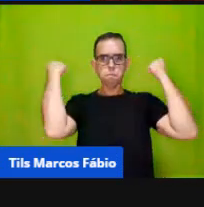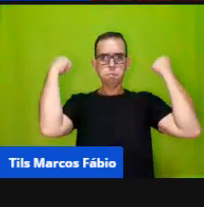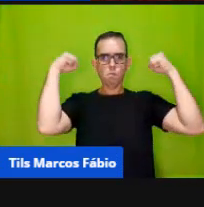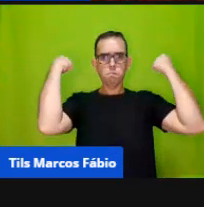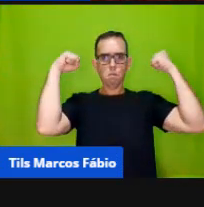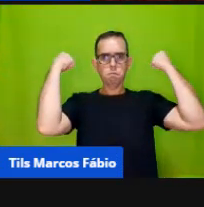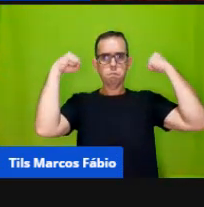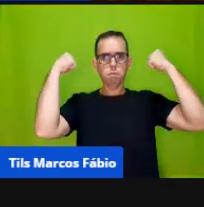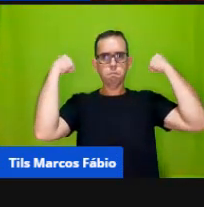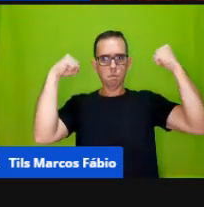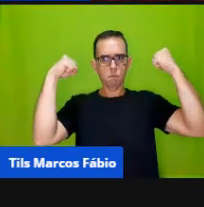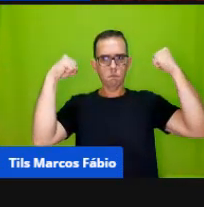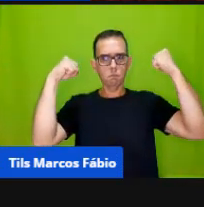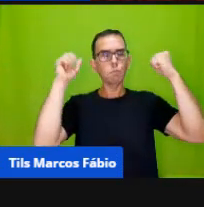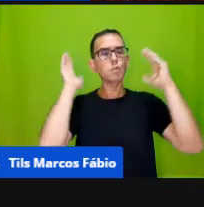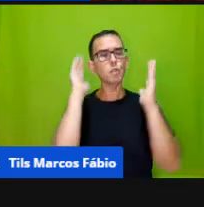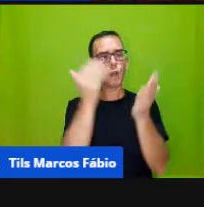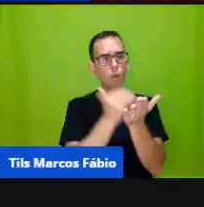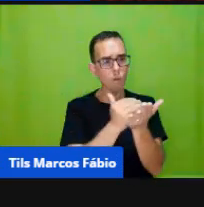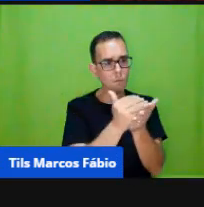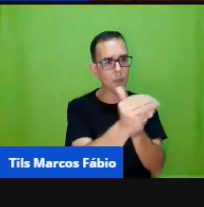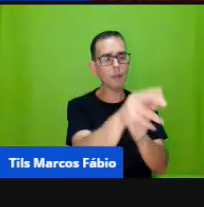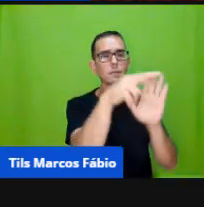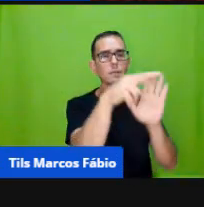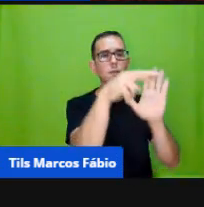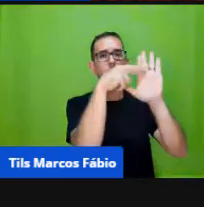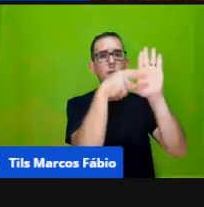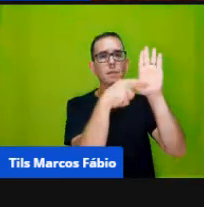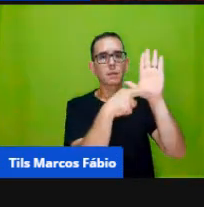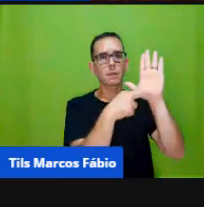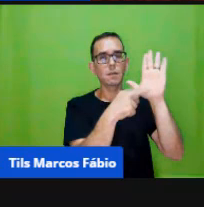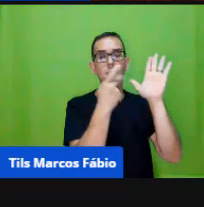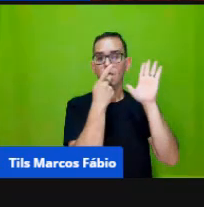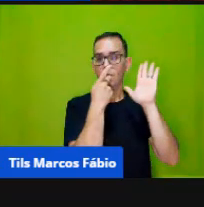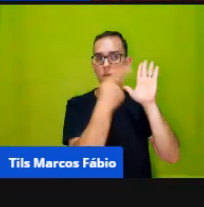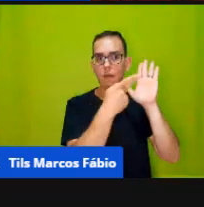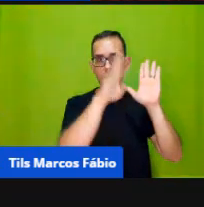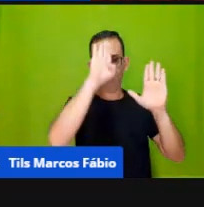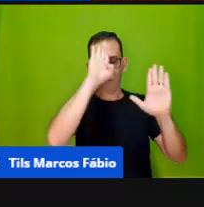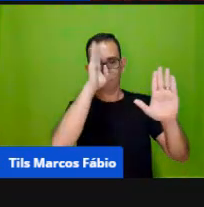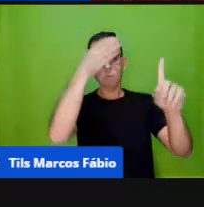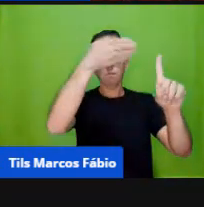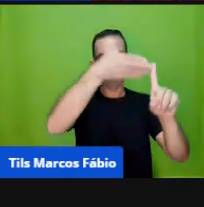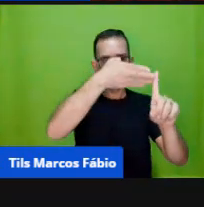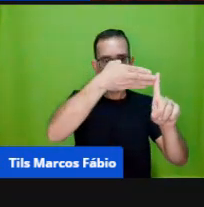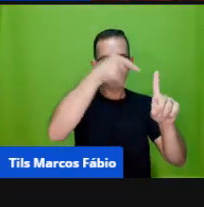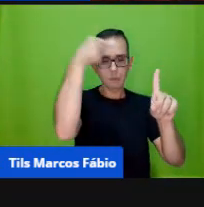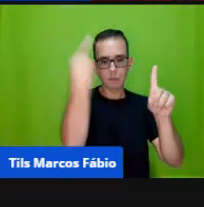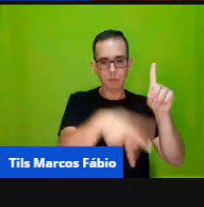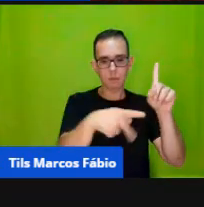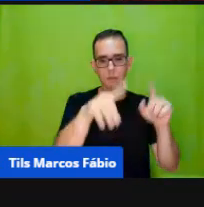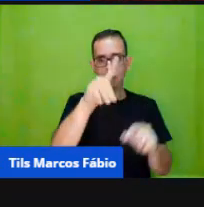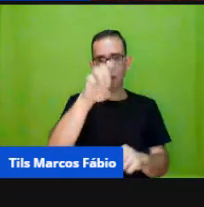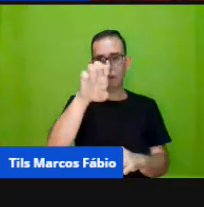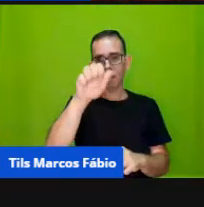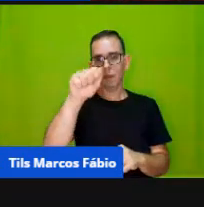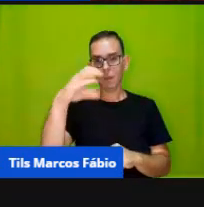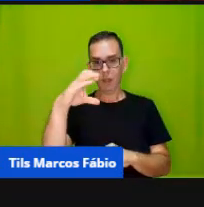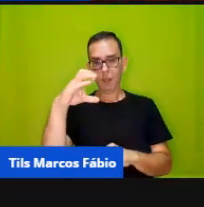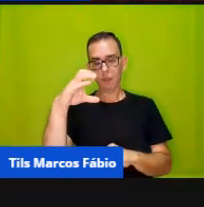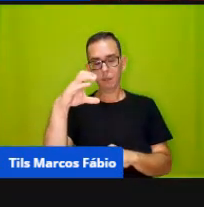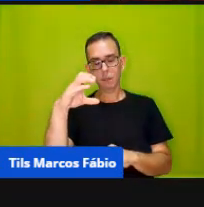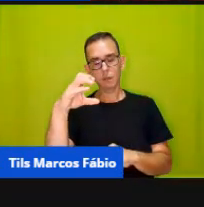já começa na resolução que determina a objetividade da DEAC a cair por